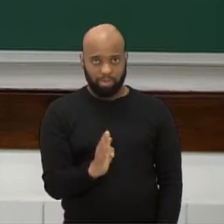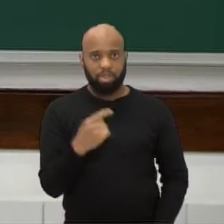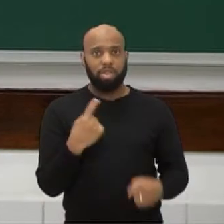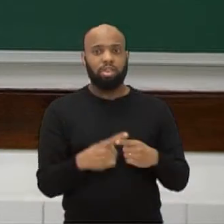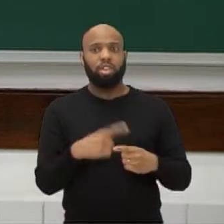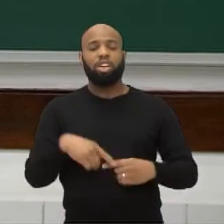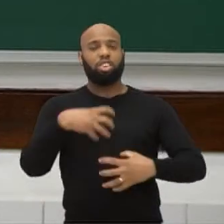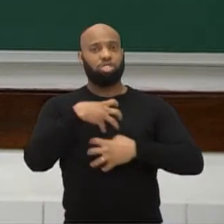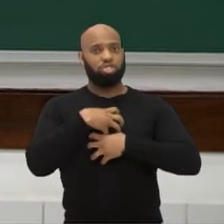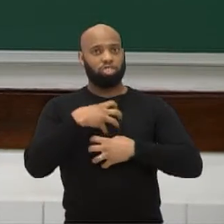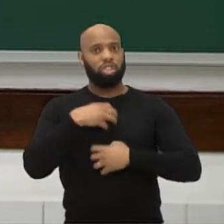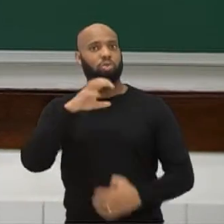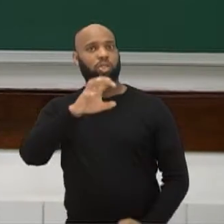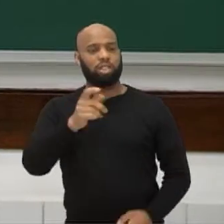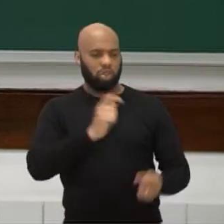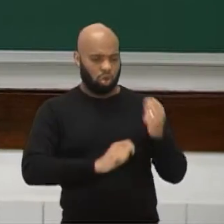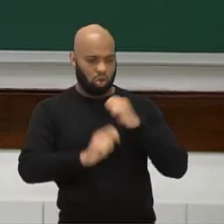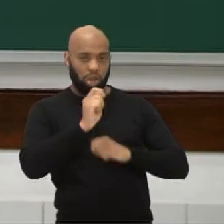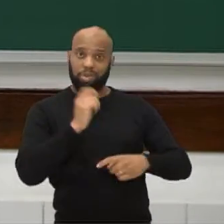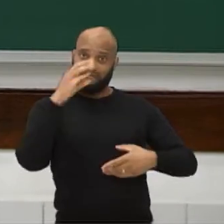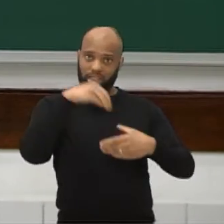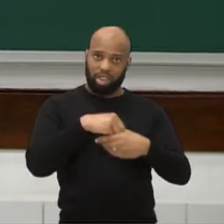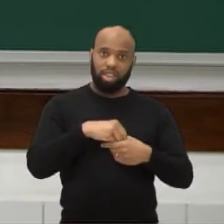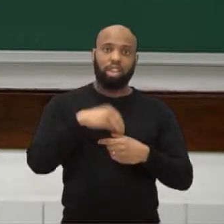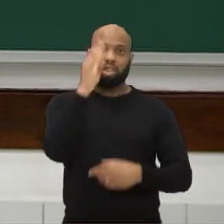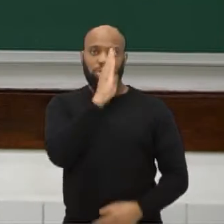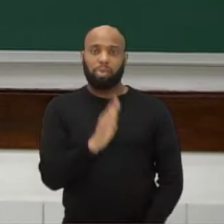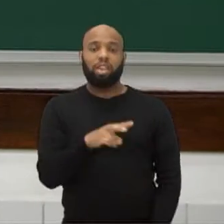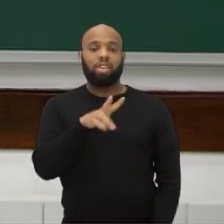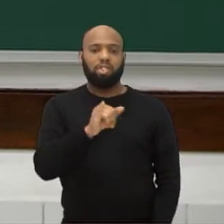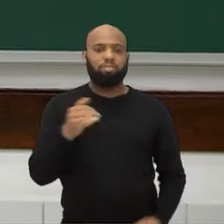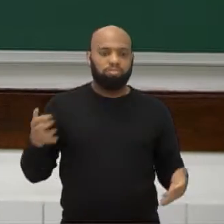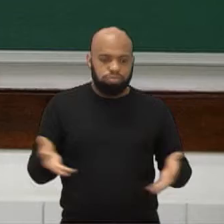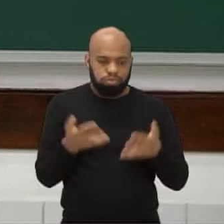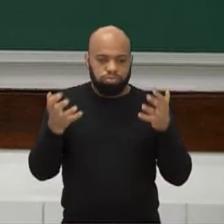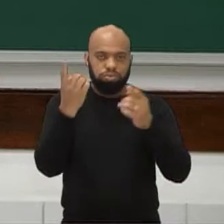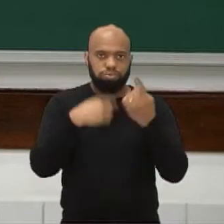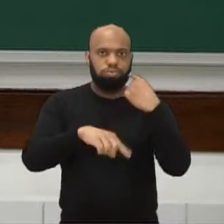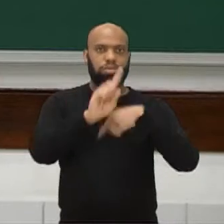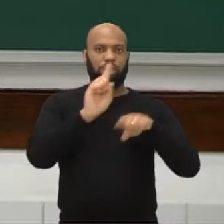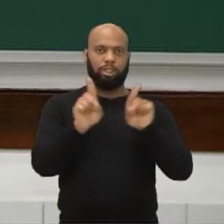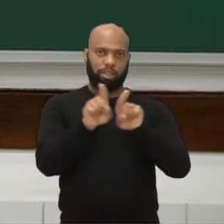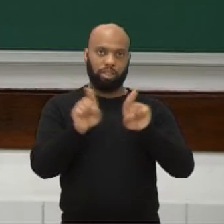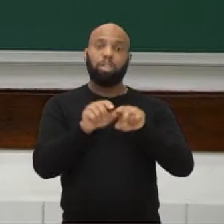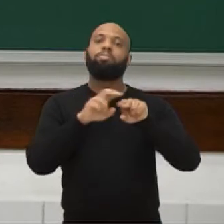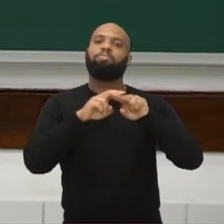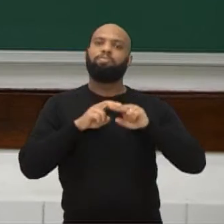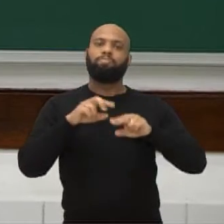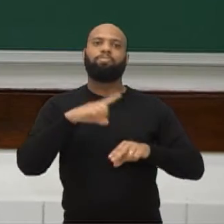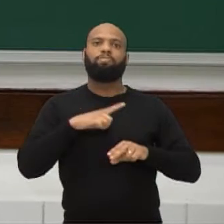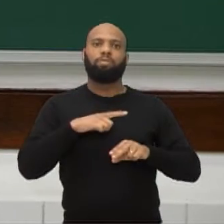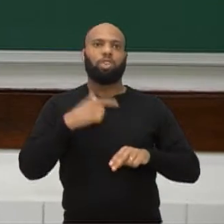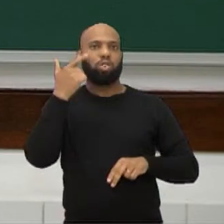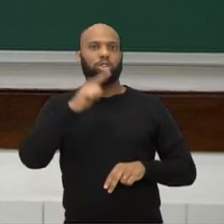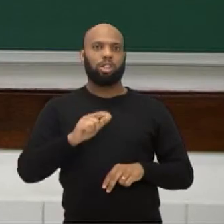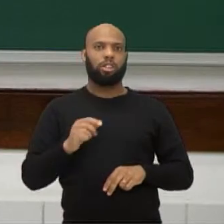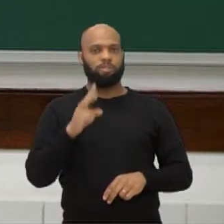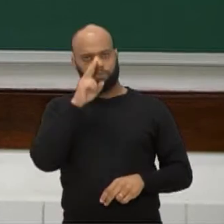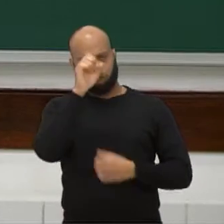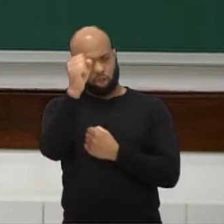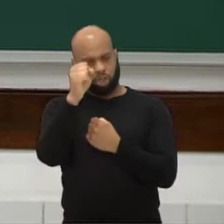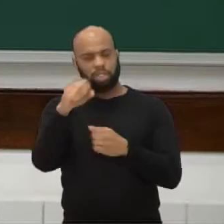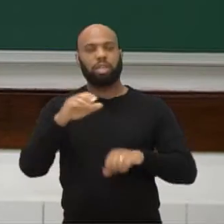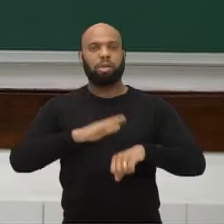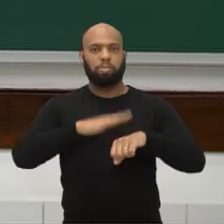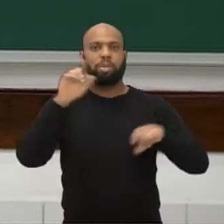a economia interna do país ela acaba crescendo, ou seja, ela acaba tendo maior vigor,